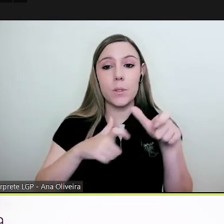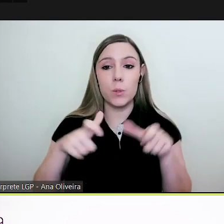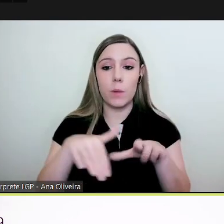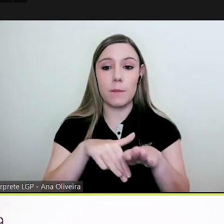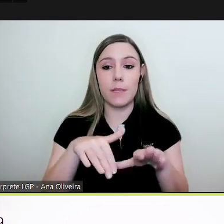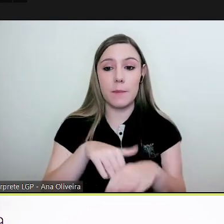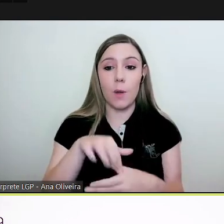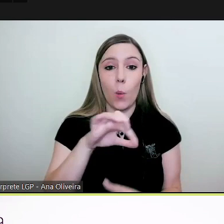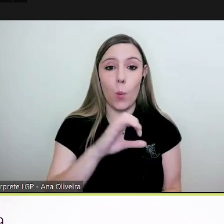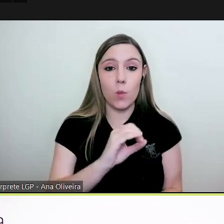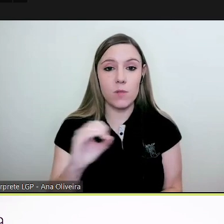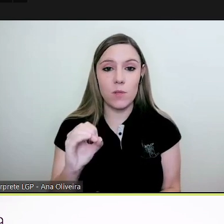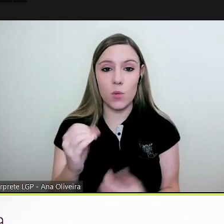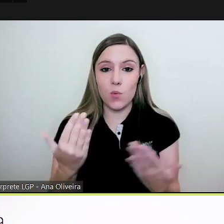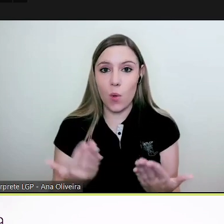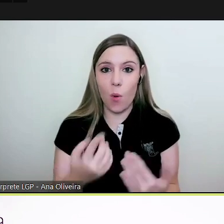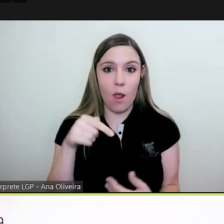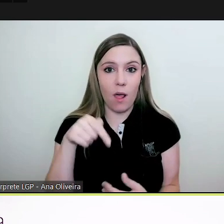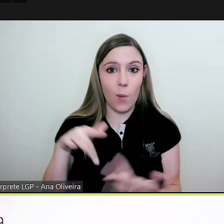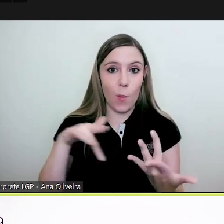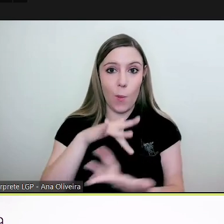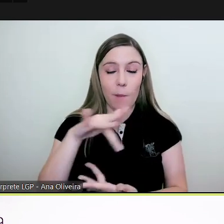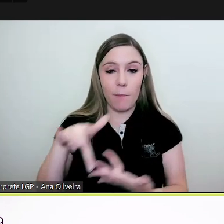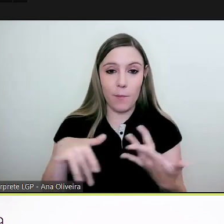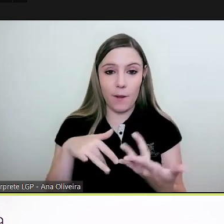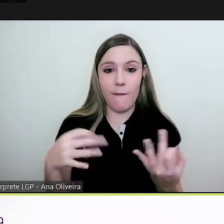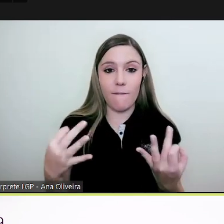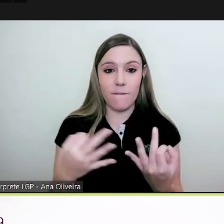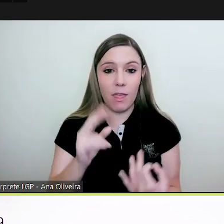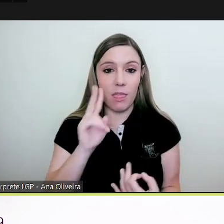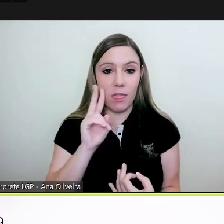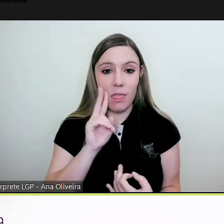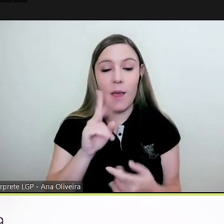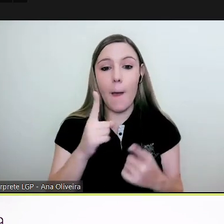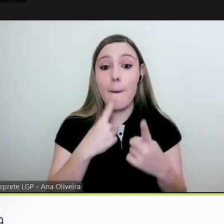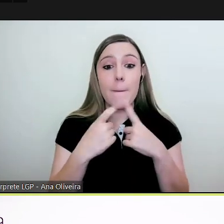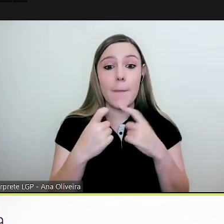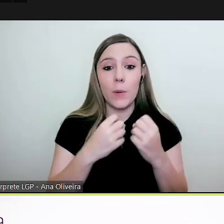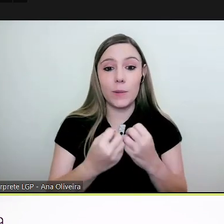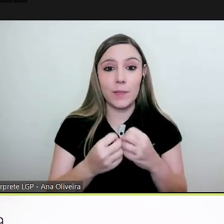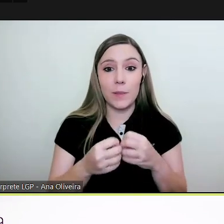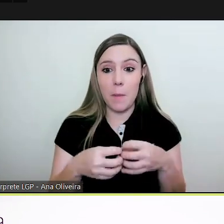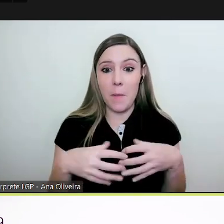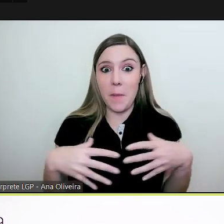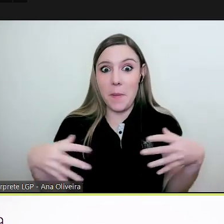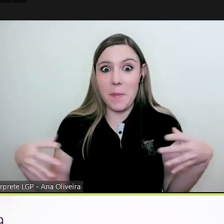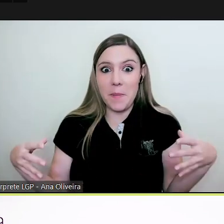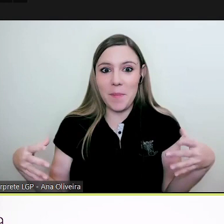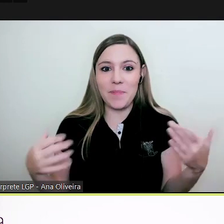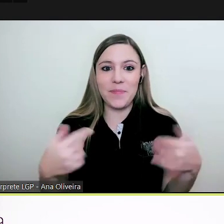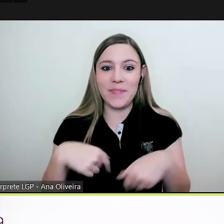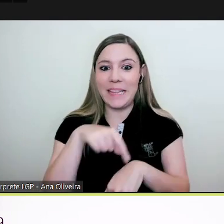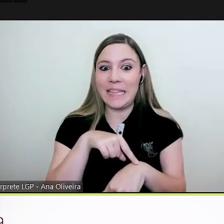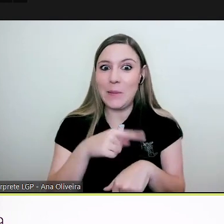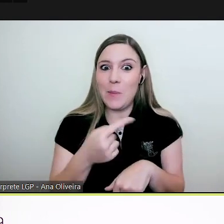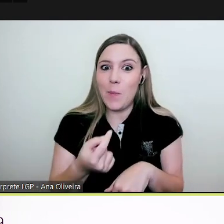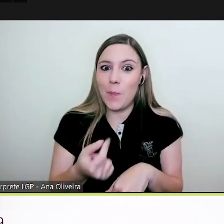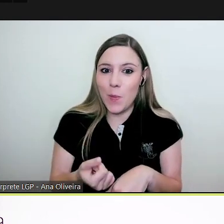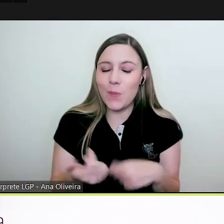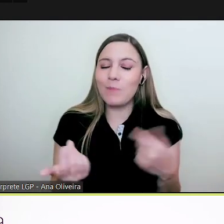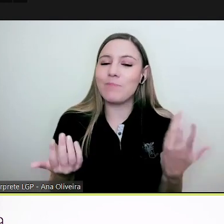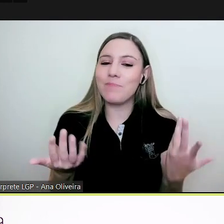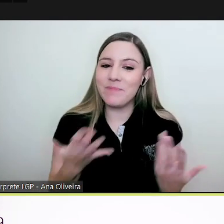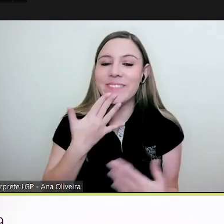participantes neste momento aqui no webinar, e as questões têm-se multiplicado. Portanto, o nosso tempo é justo, vamos tentar